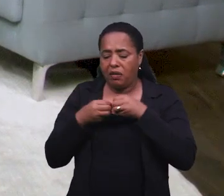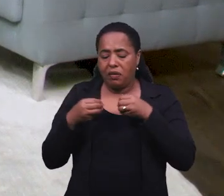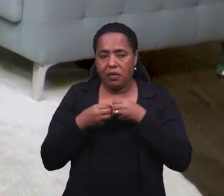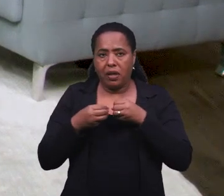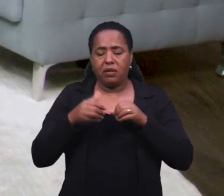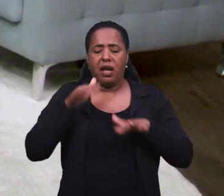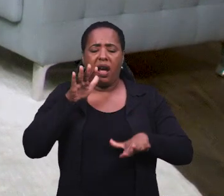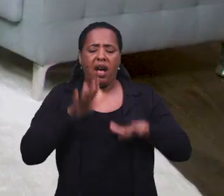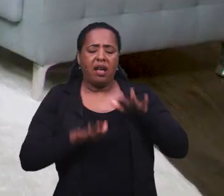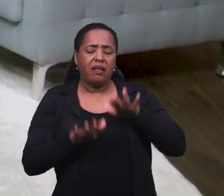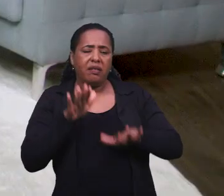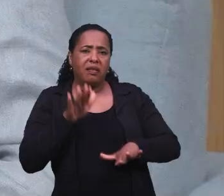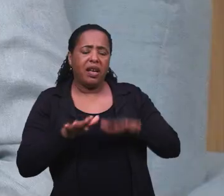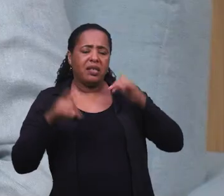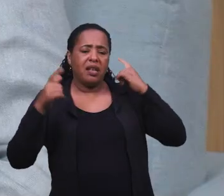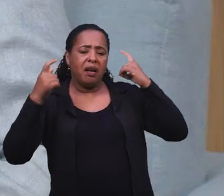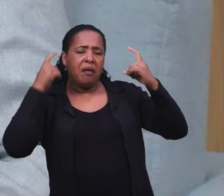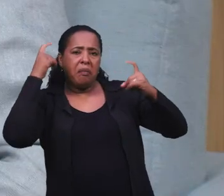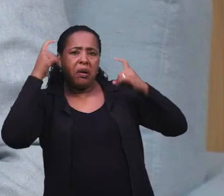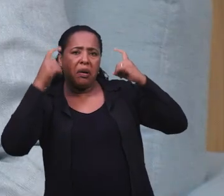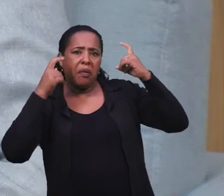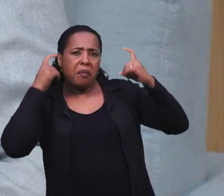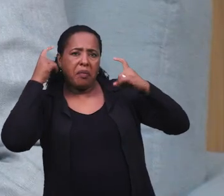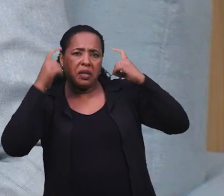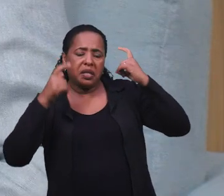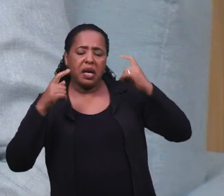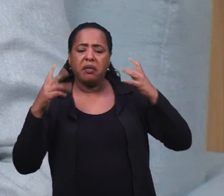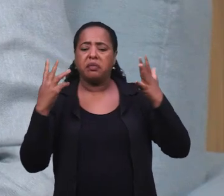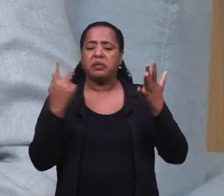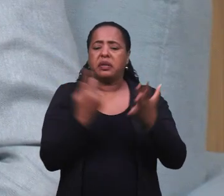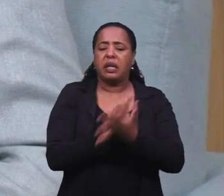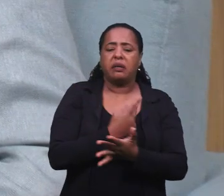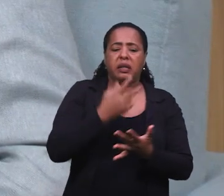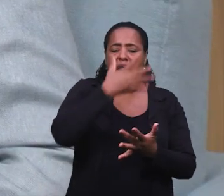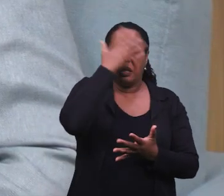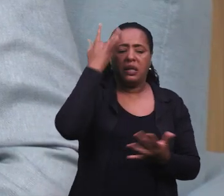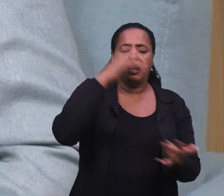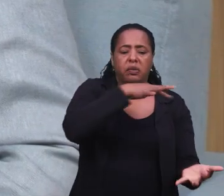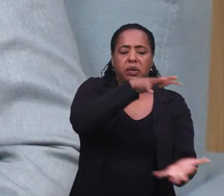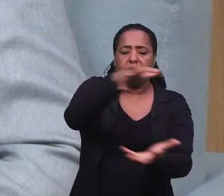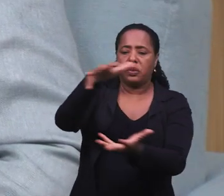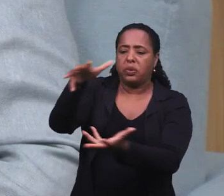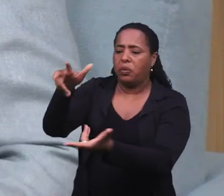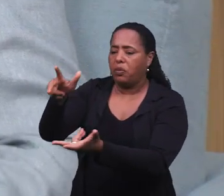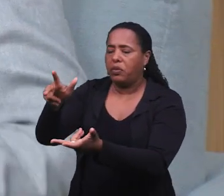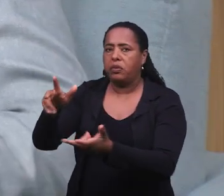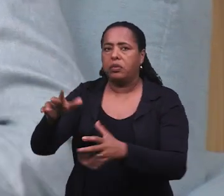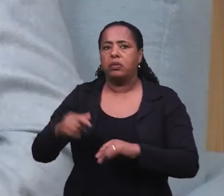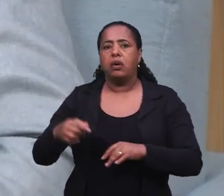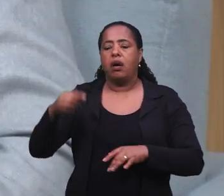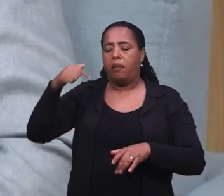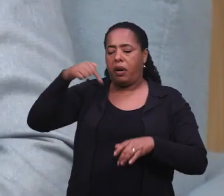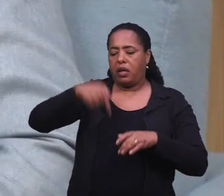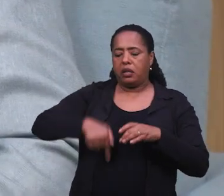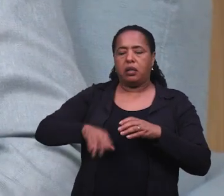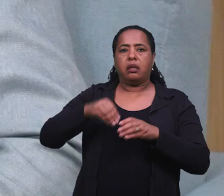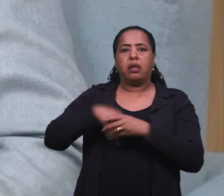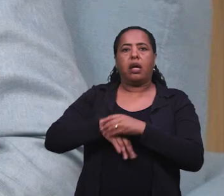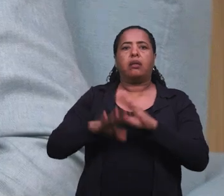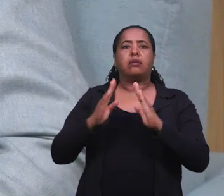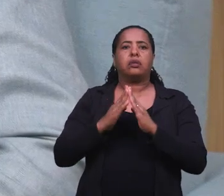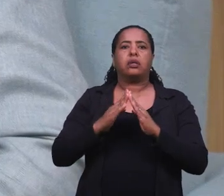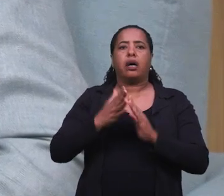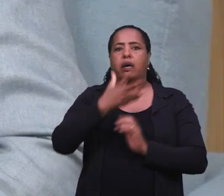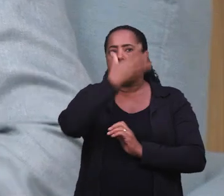este acolhimento. Agora nós vamos para um quadro que é Esclarecendo. São perguntas enviadas